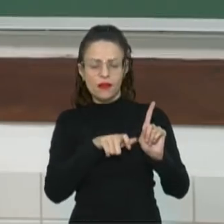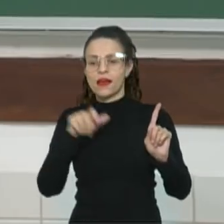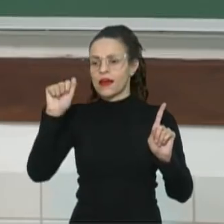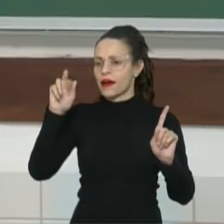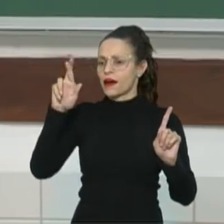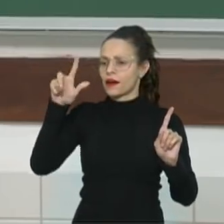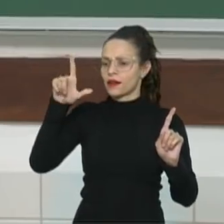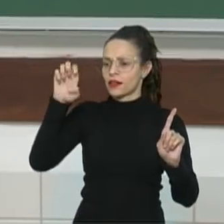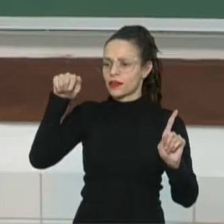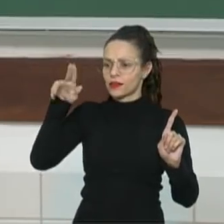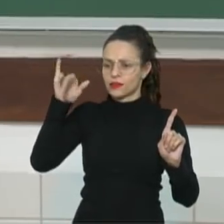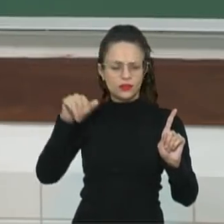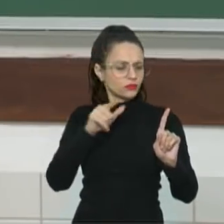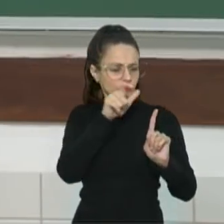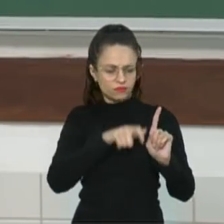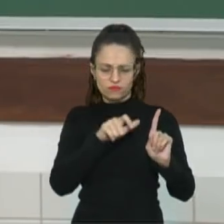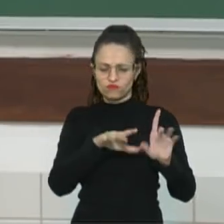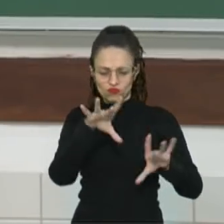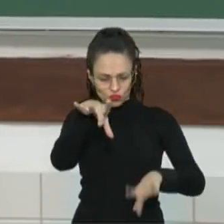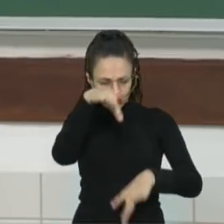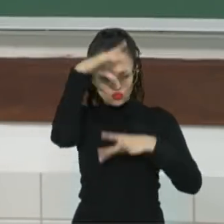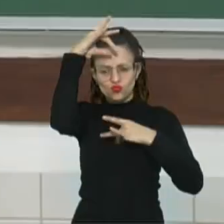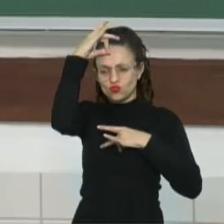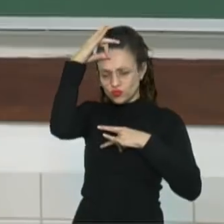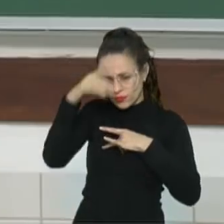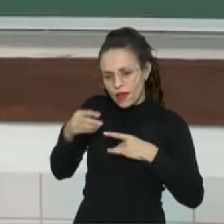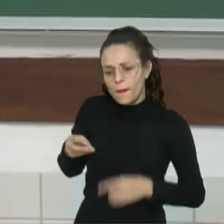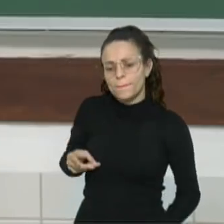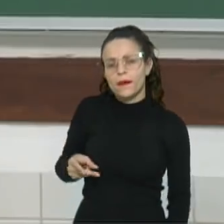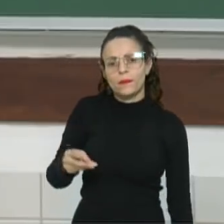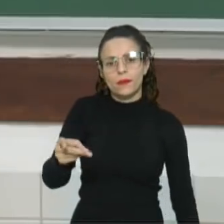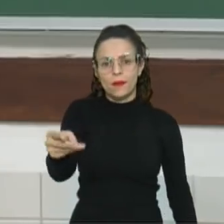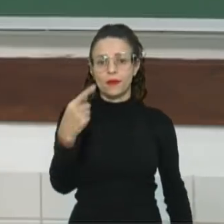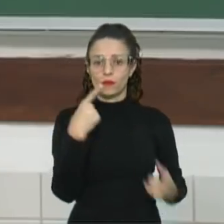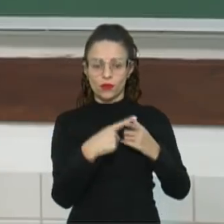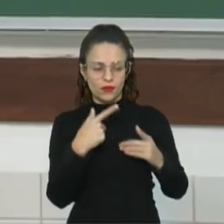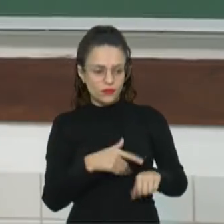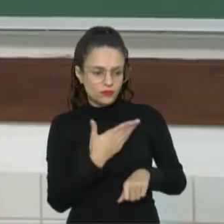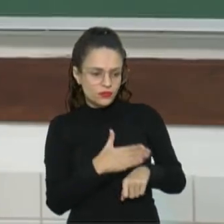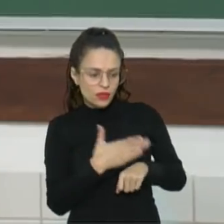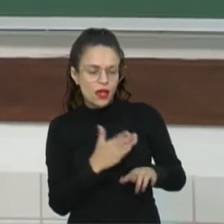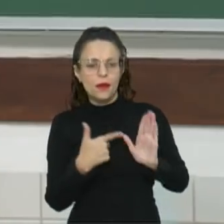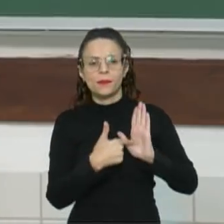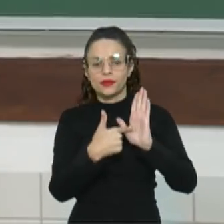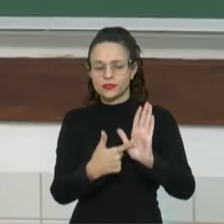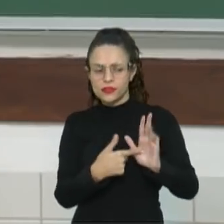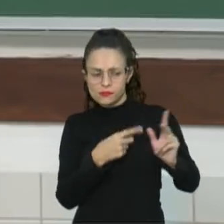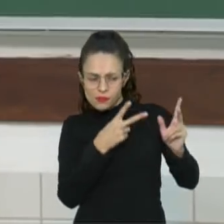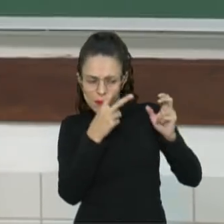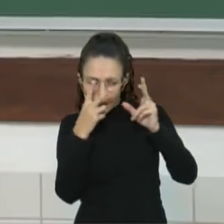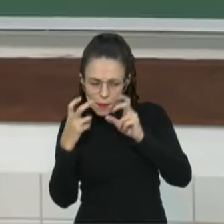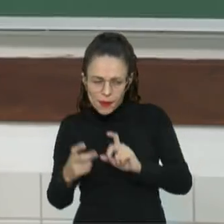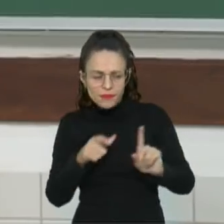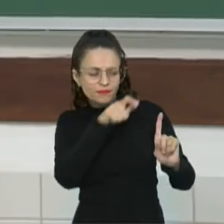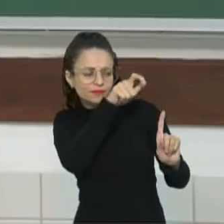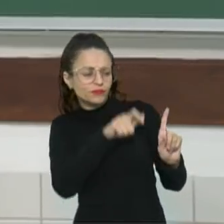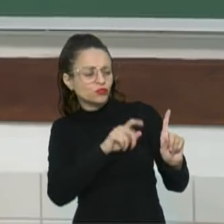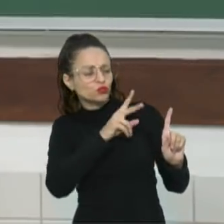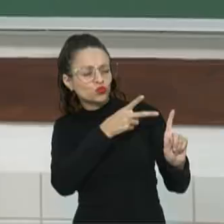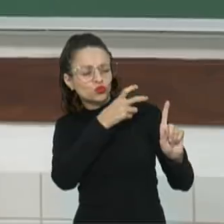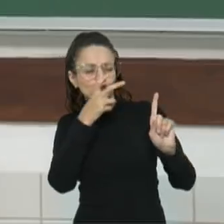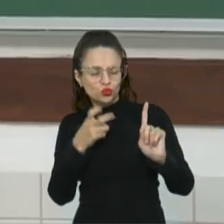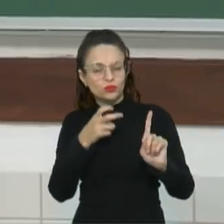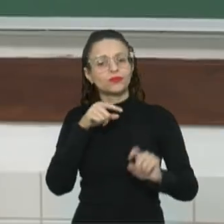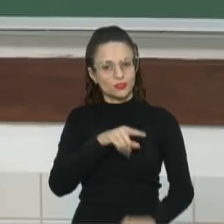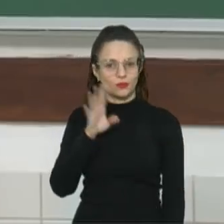ser o Arlequim por toda a sua vida. Porque cada vez que a gente ensaia, apresenta, a gente vai descobrindo coisas novas da personagem. Isso